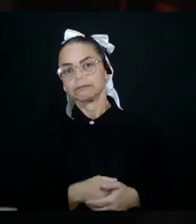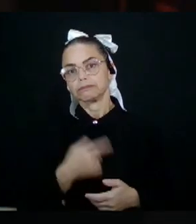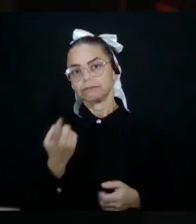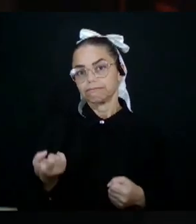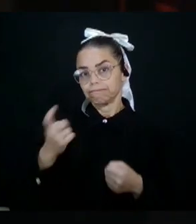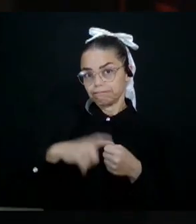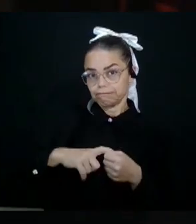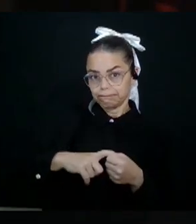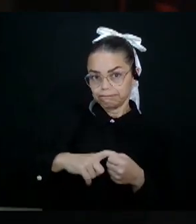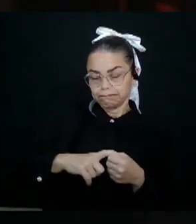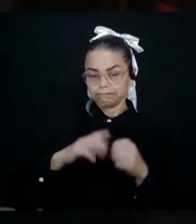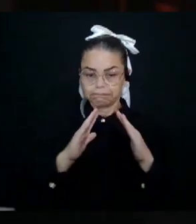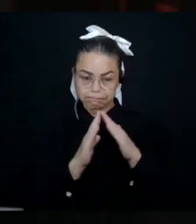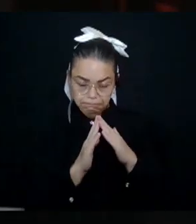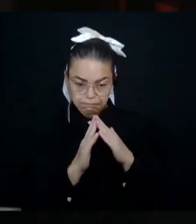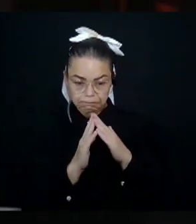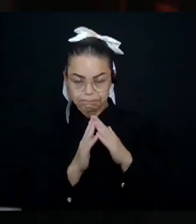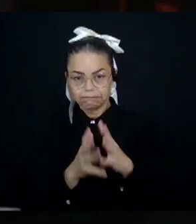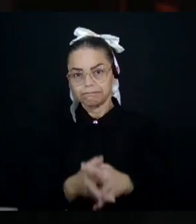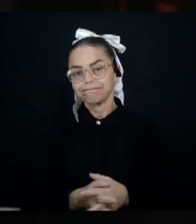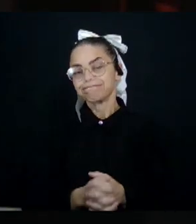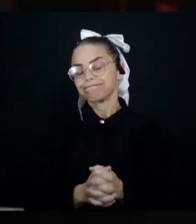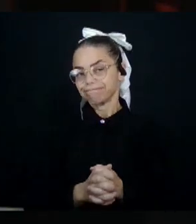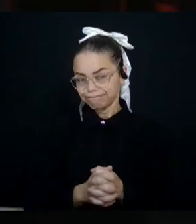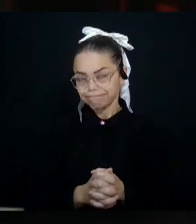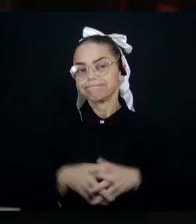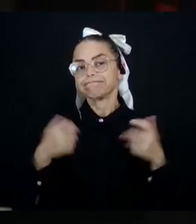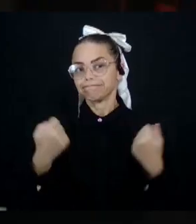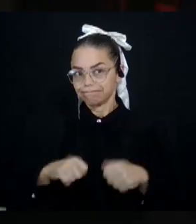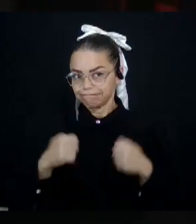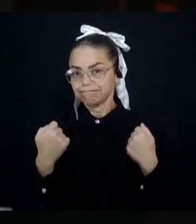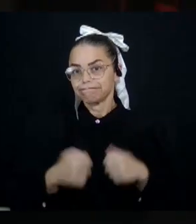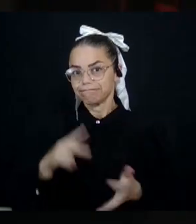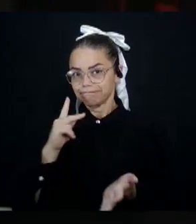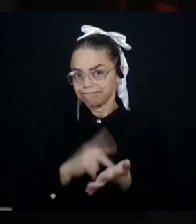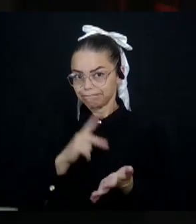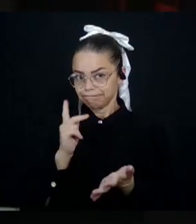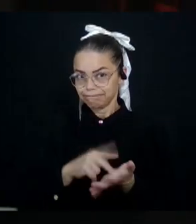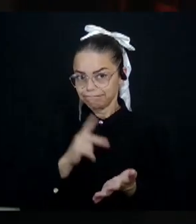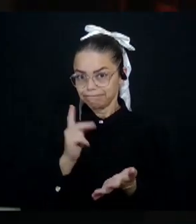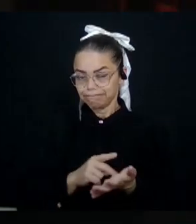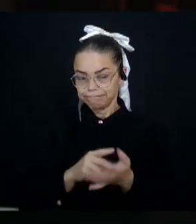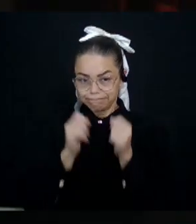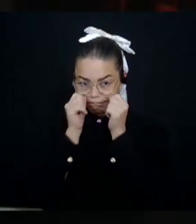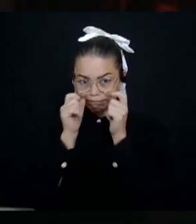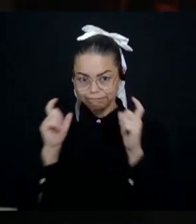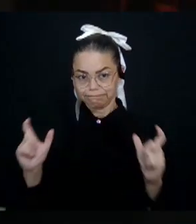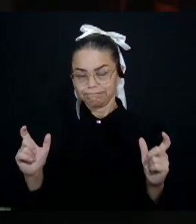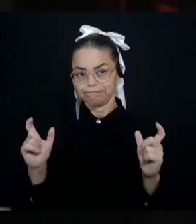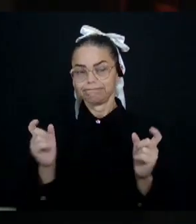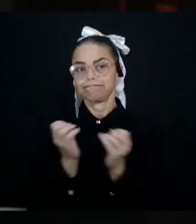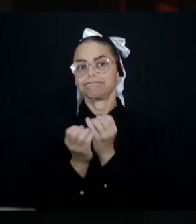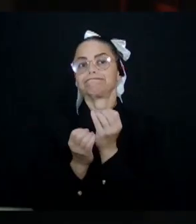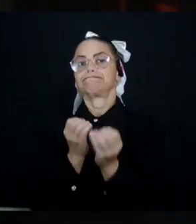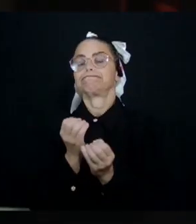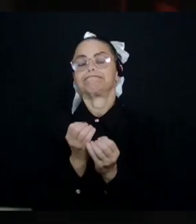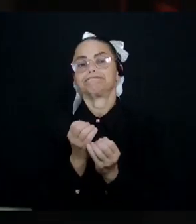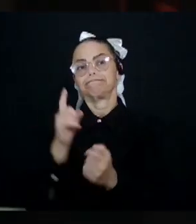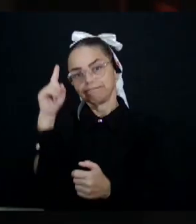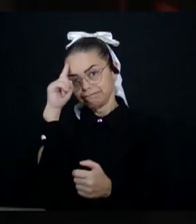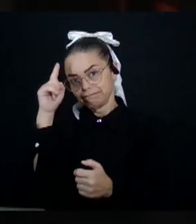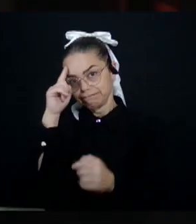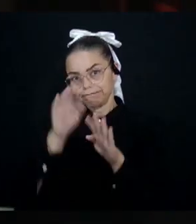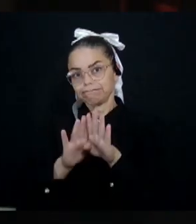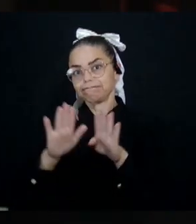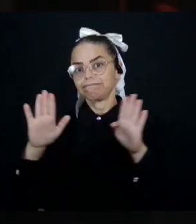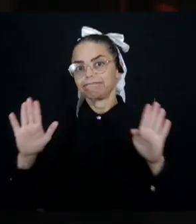para casa, né? Aí precisa mesmo realmente prestar atenção de como está sendo a nossa rotina, né? Mas